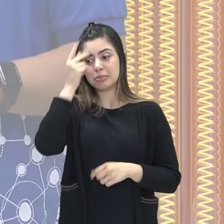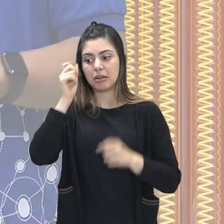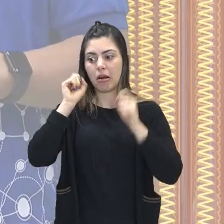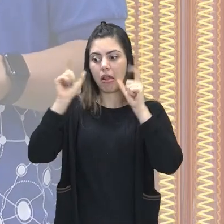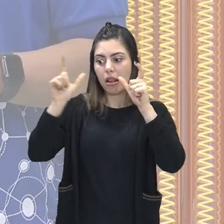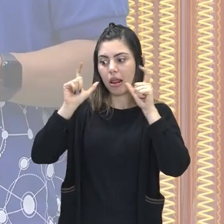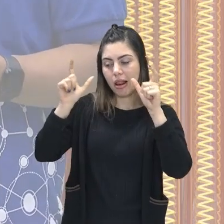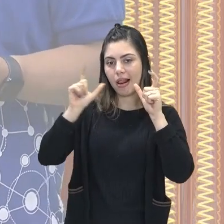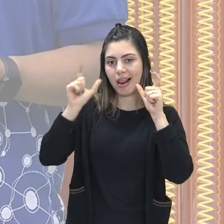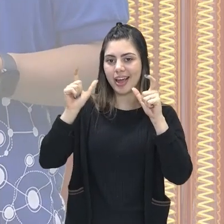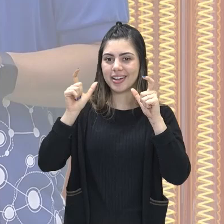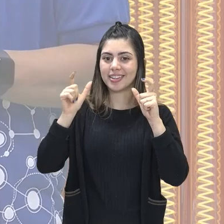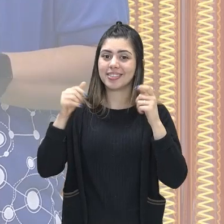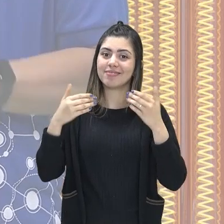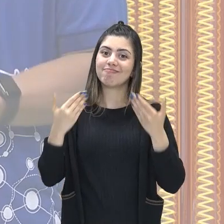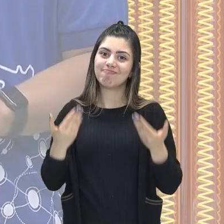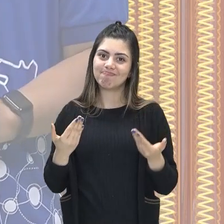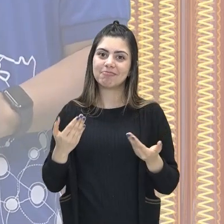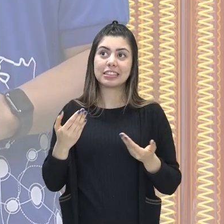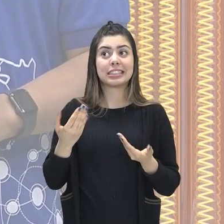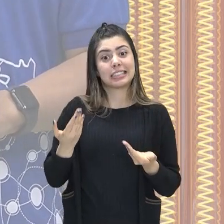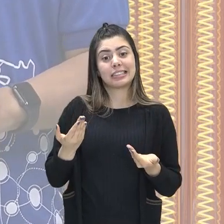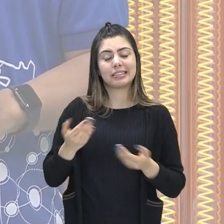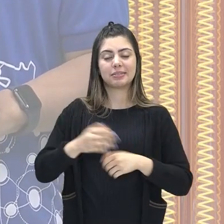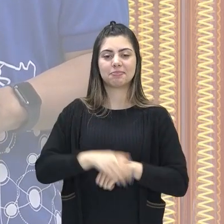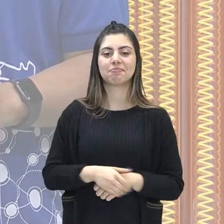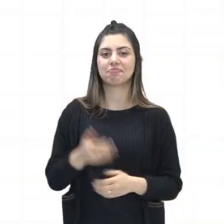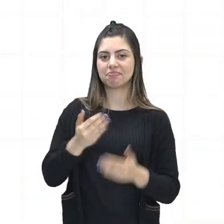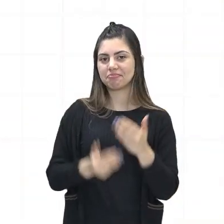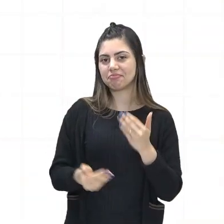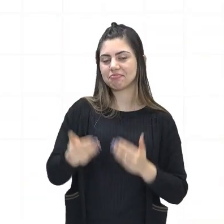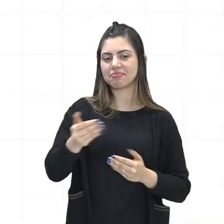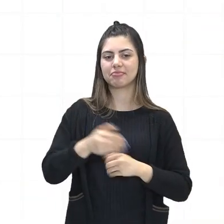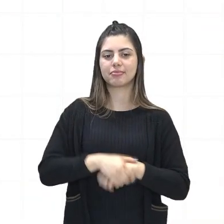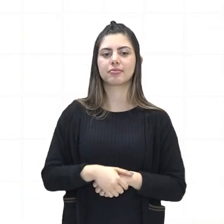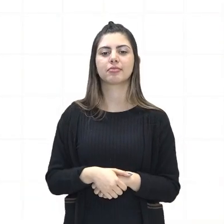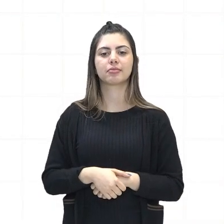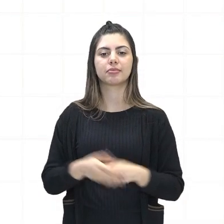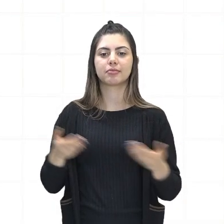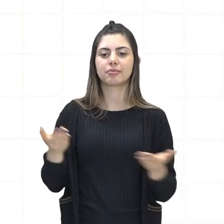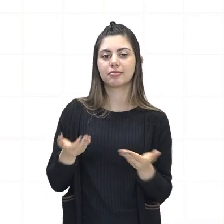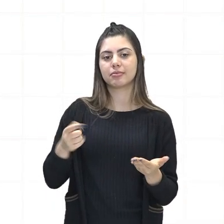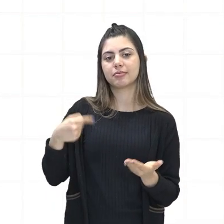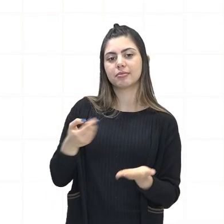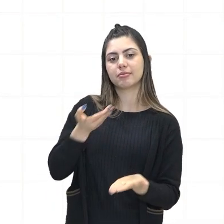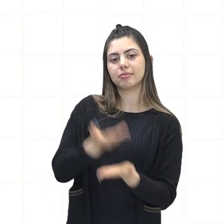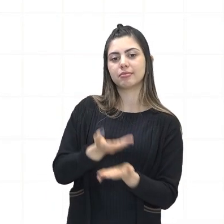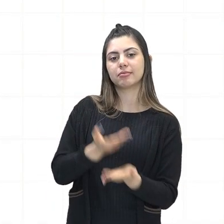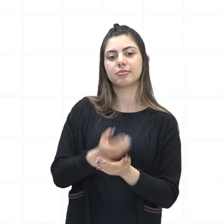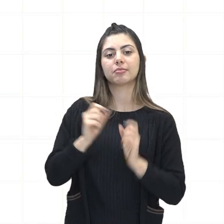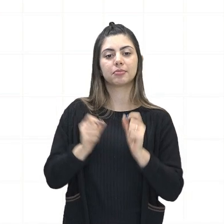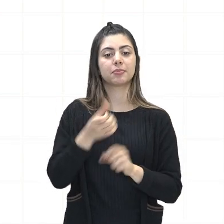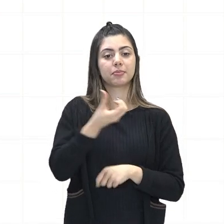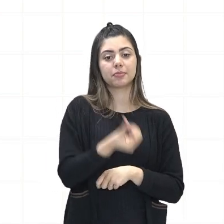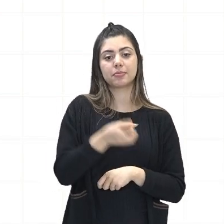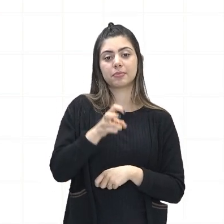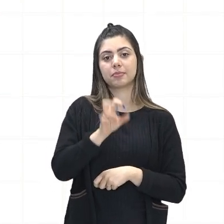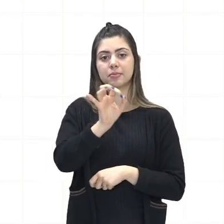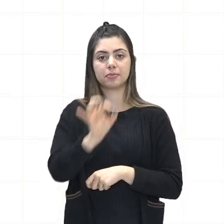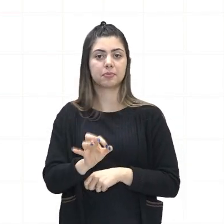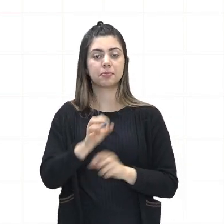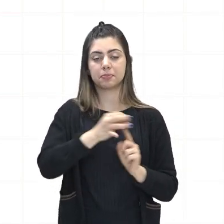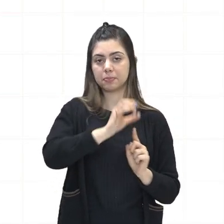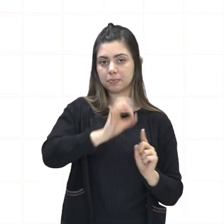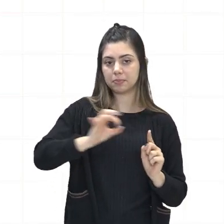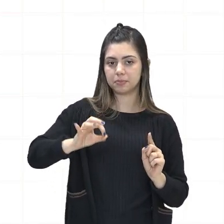né, muito loucas. Vamos seguir em frente, pessoal, verificando aí agora que cerca de 65% da soja